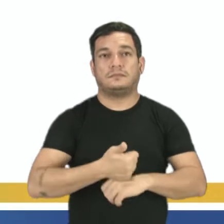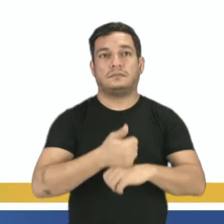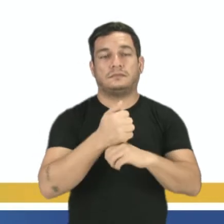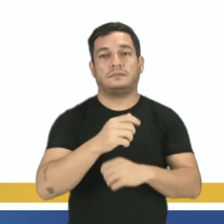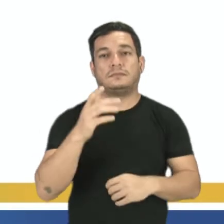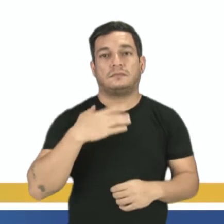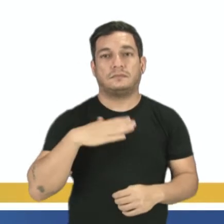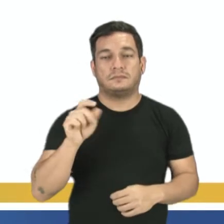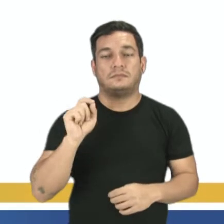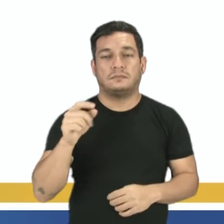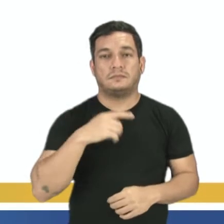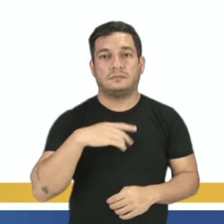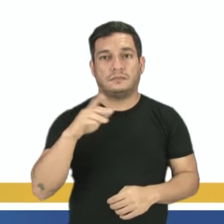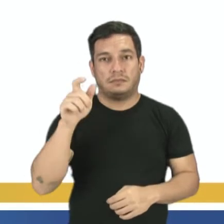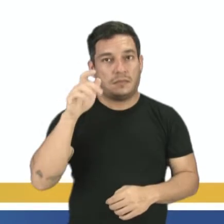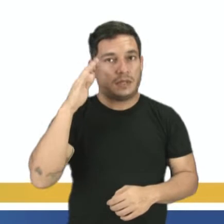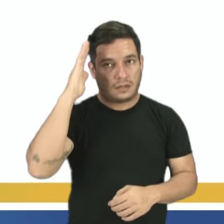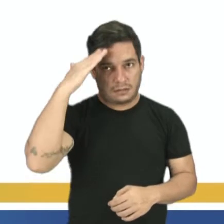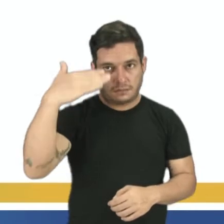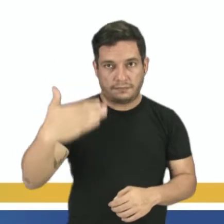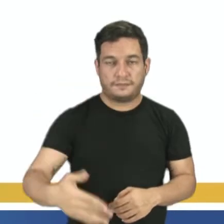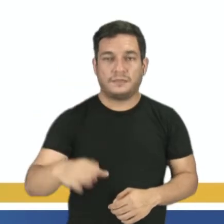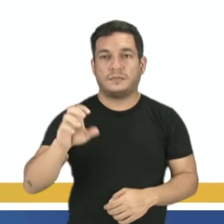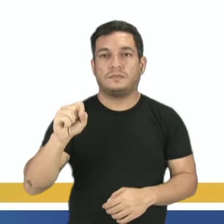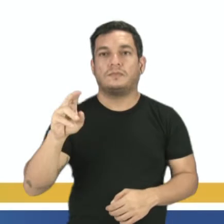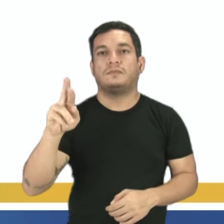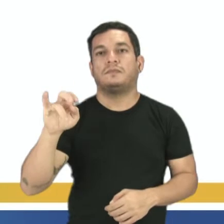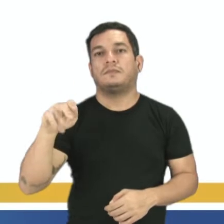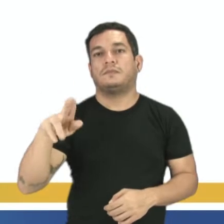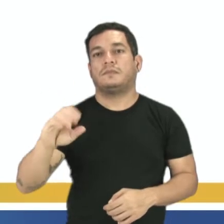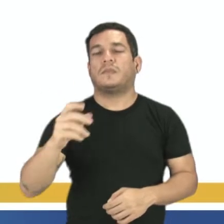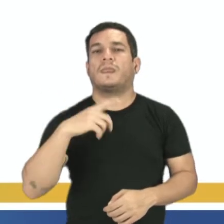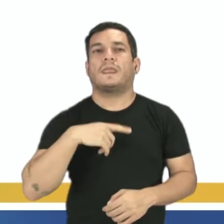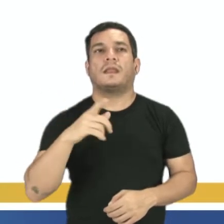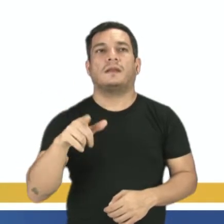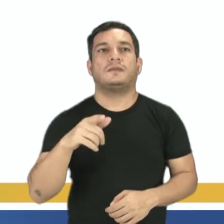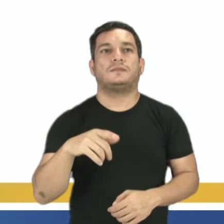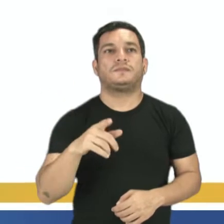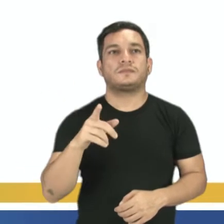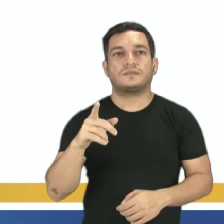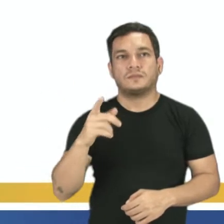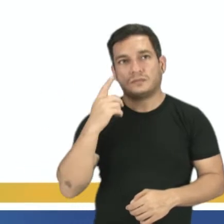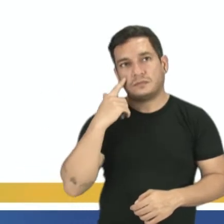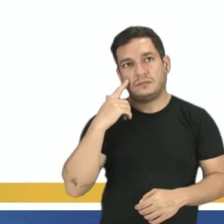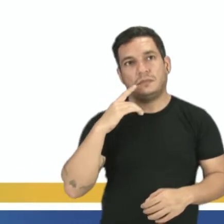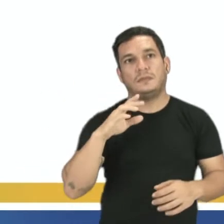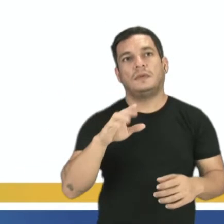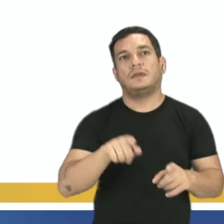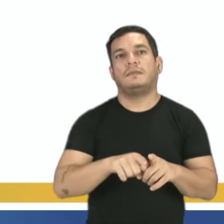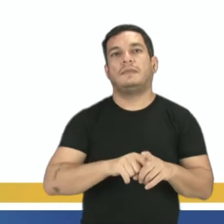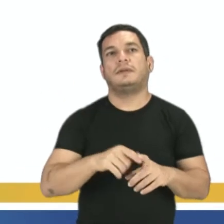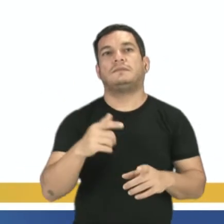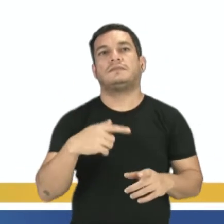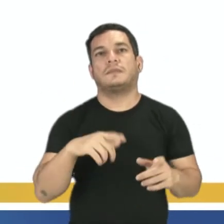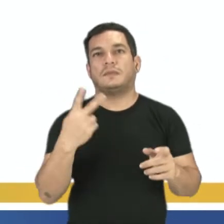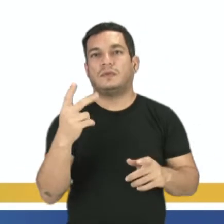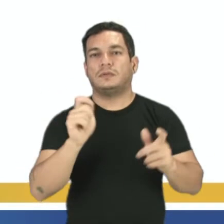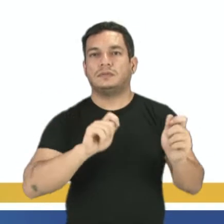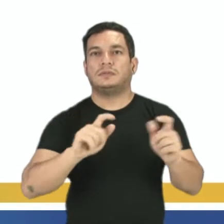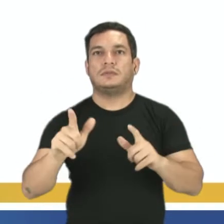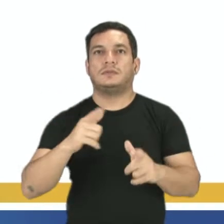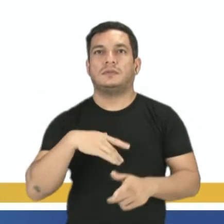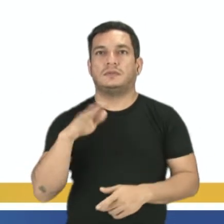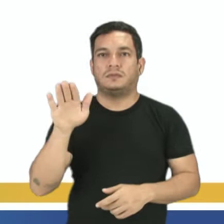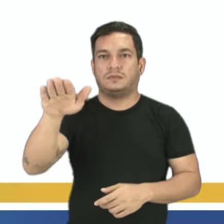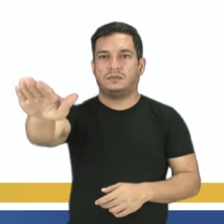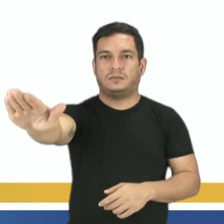lá, patriota, é o líder soberano. O culto ao líder é uma outra coisa. Nós estamos vendo 2 slides aí, quando Hitler